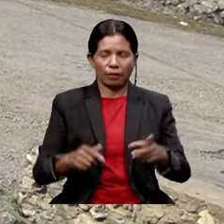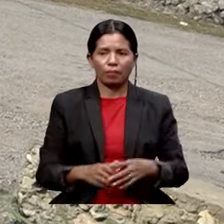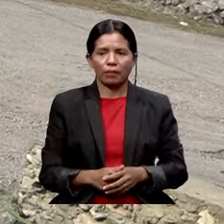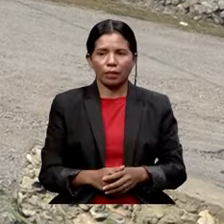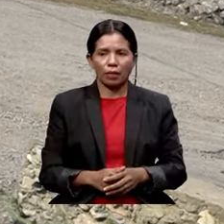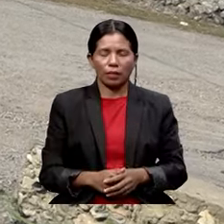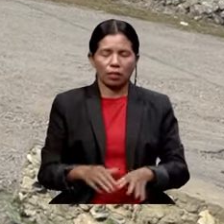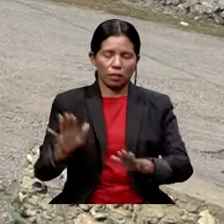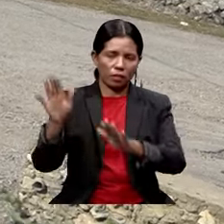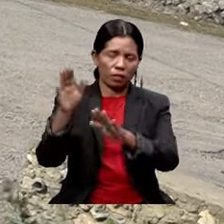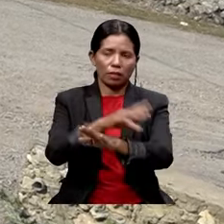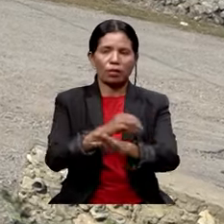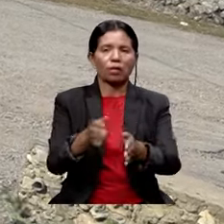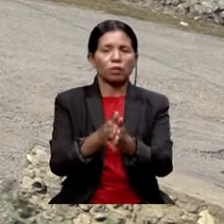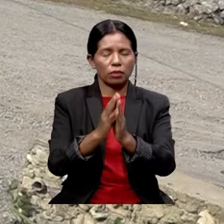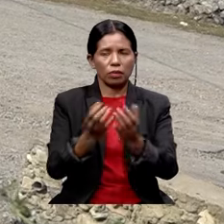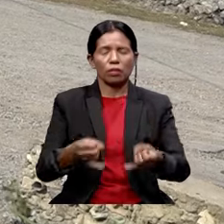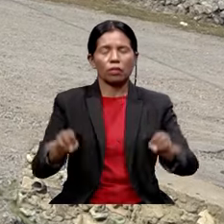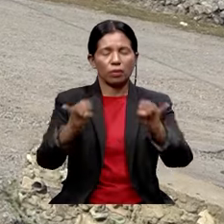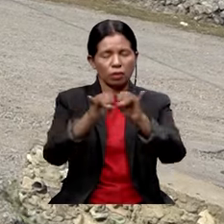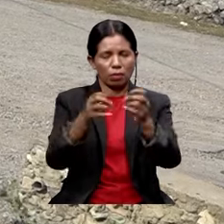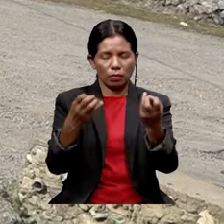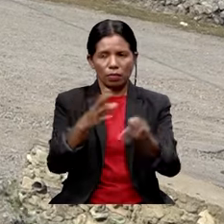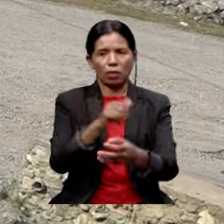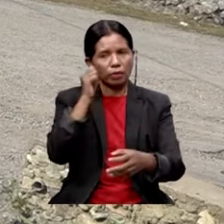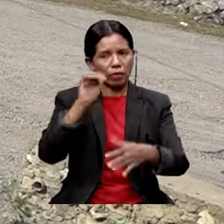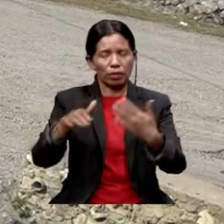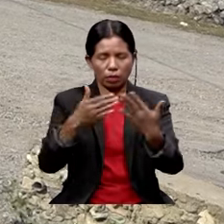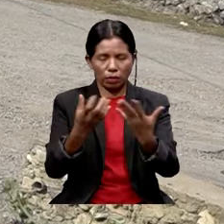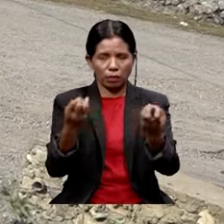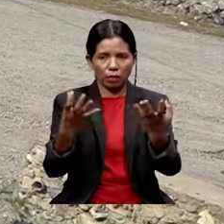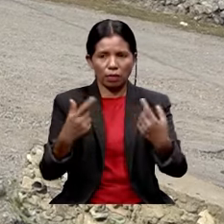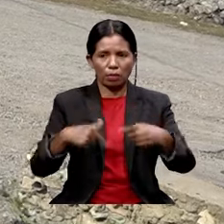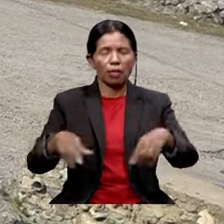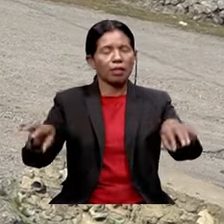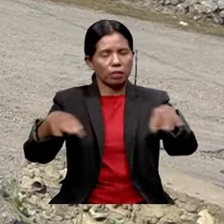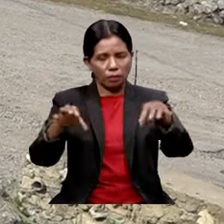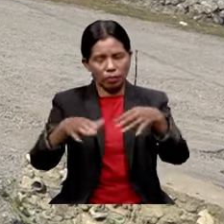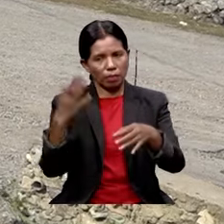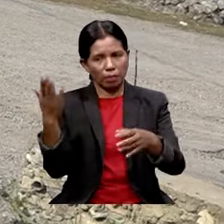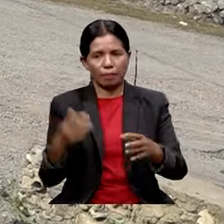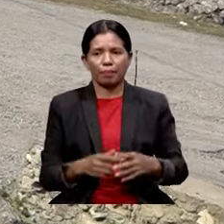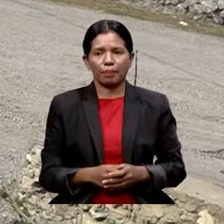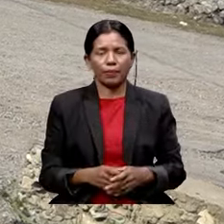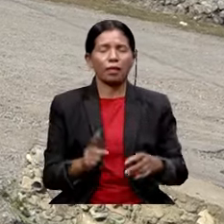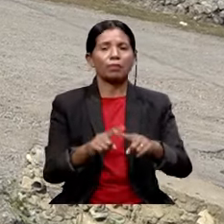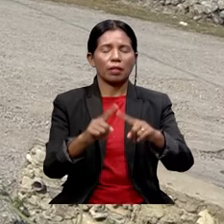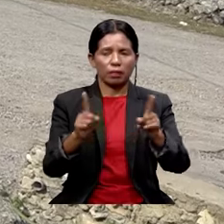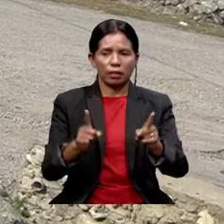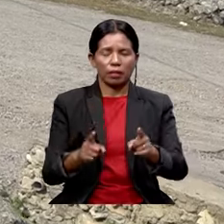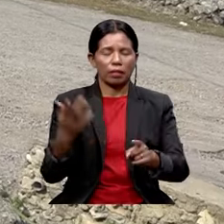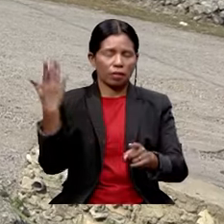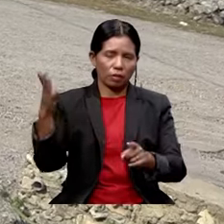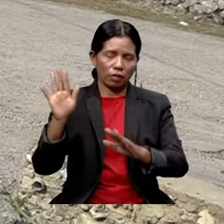Iha area urbana existe institusão oi-oi no feto sira barra mak servisu ba. Mai be, iha